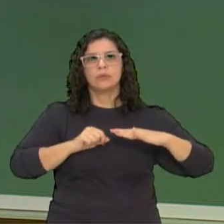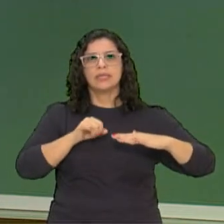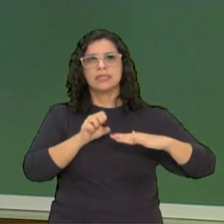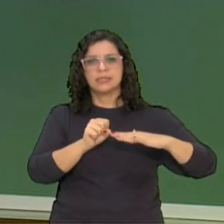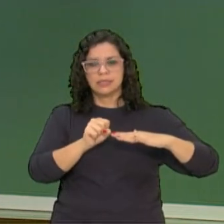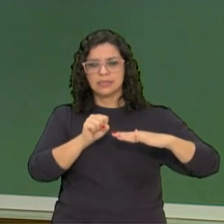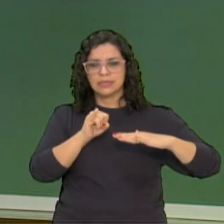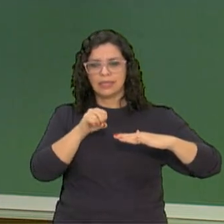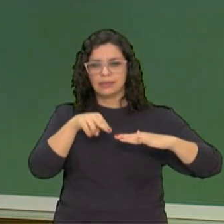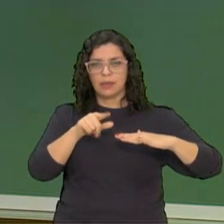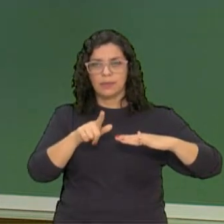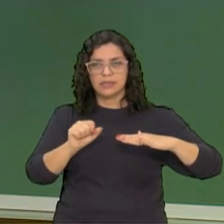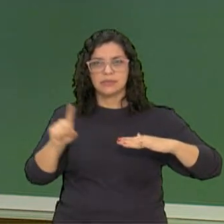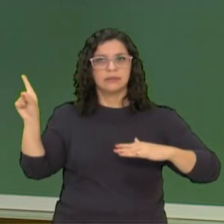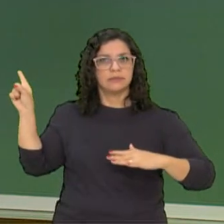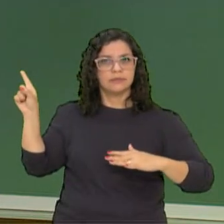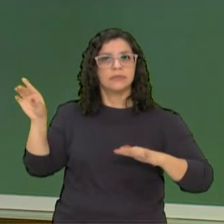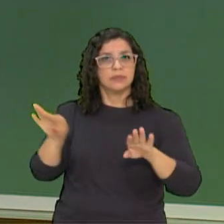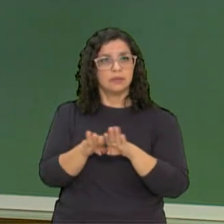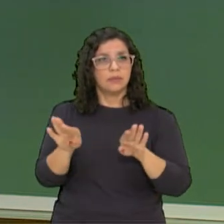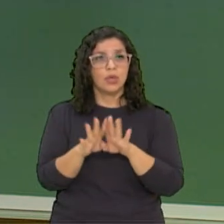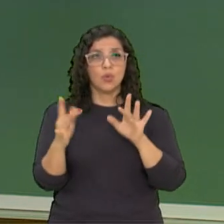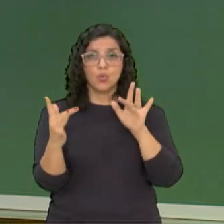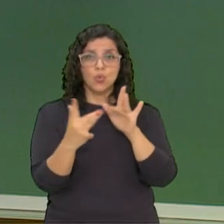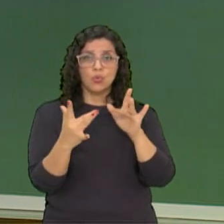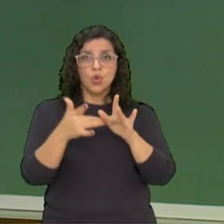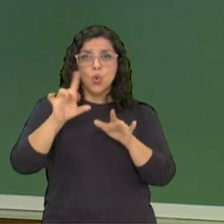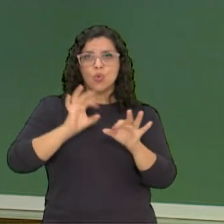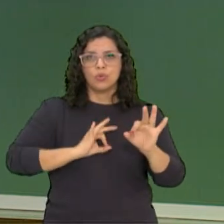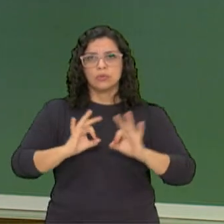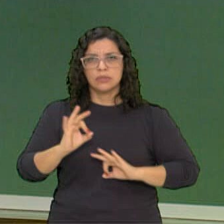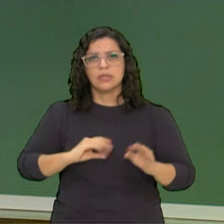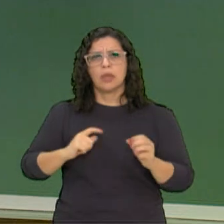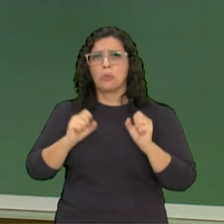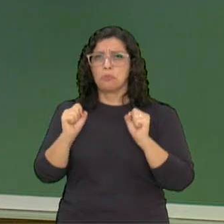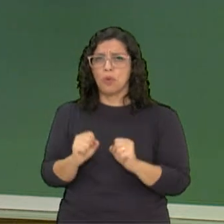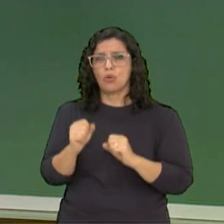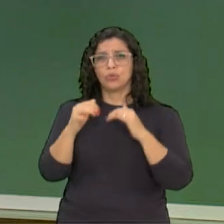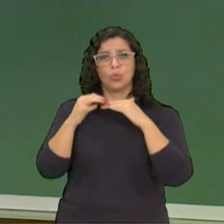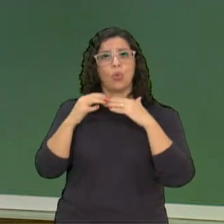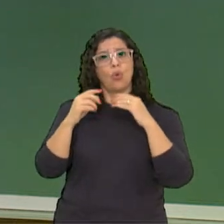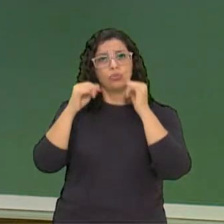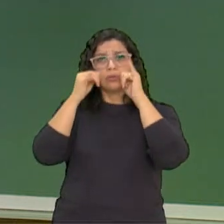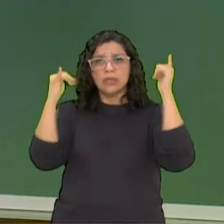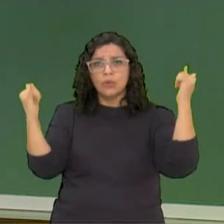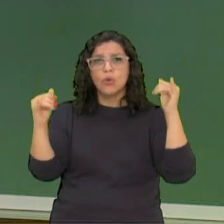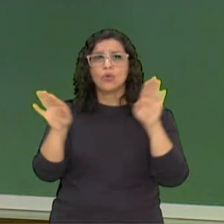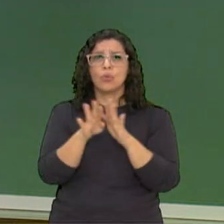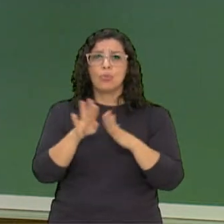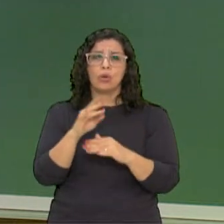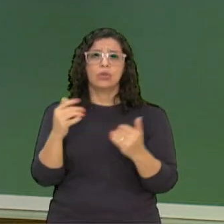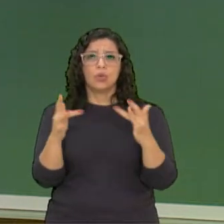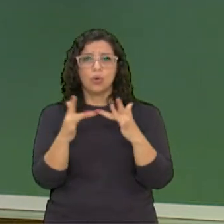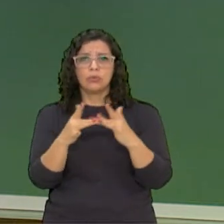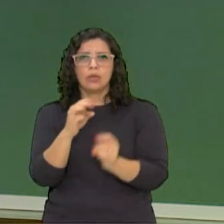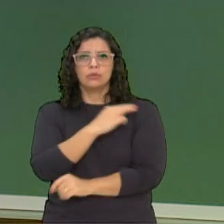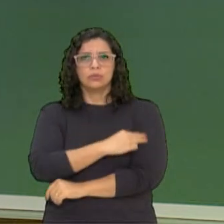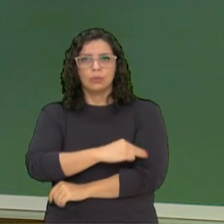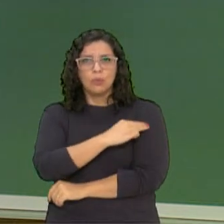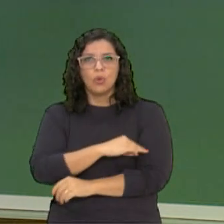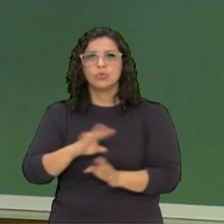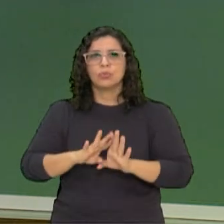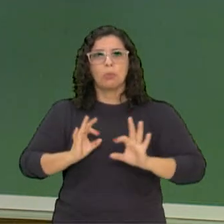Beleza. E aí a conexão dele, né, com uma outra célula, que pode ser também um neurônio, ou fala ali, célula muscular